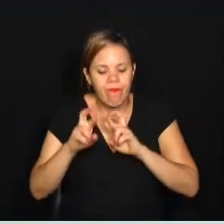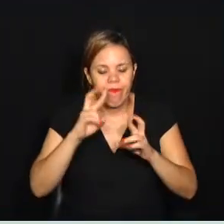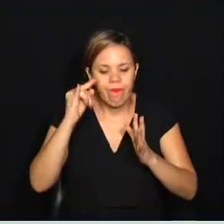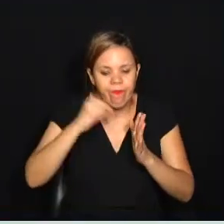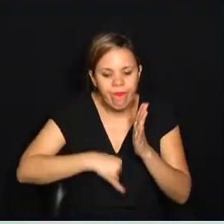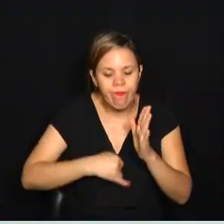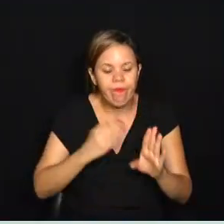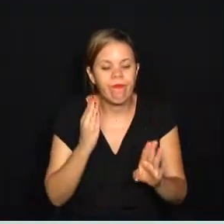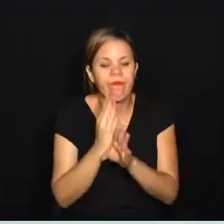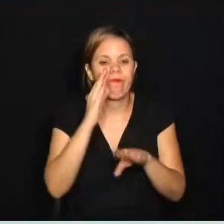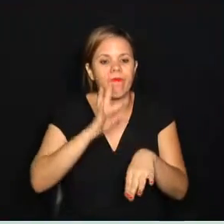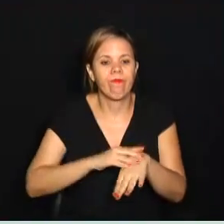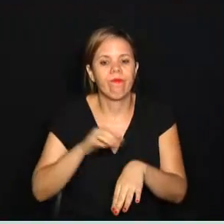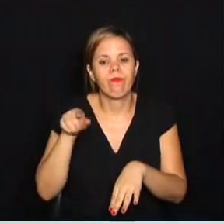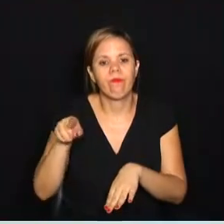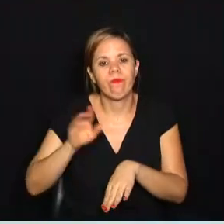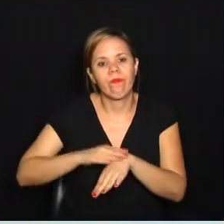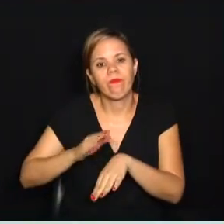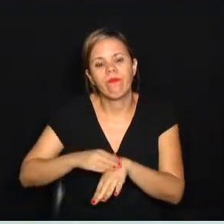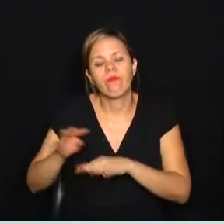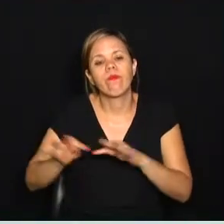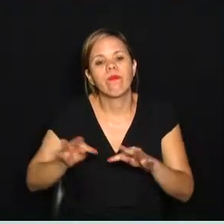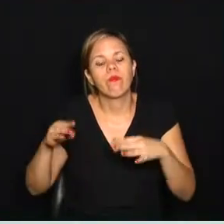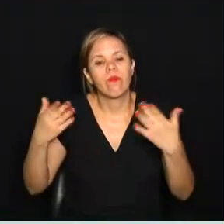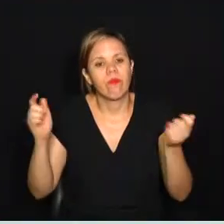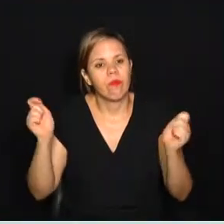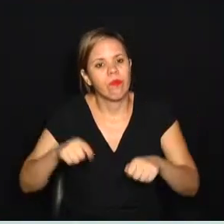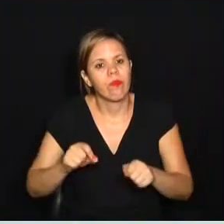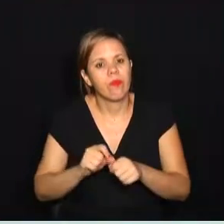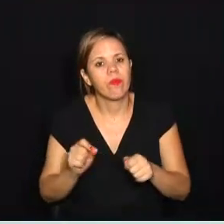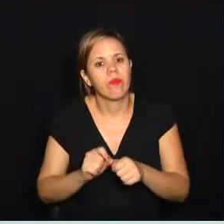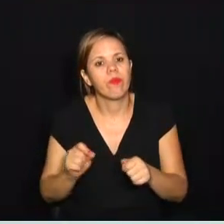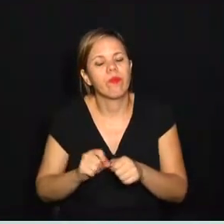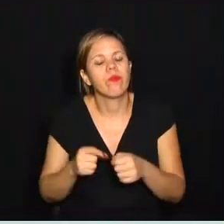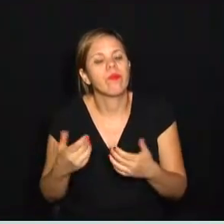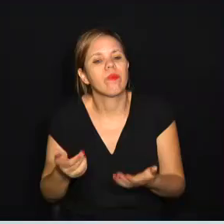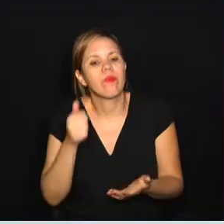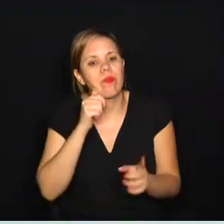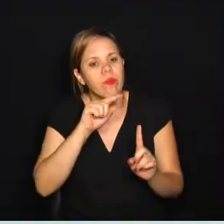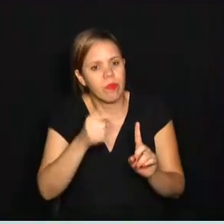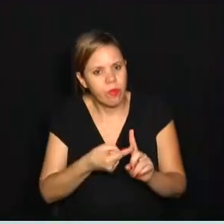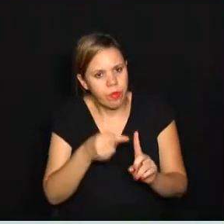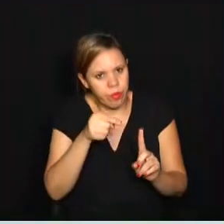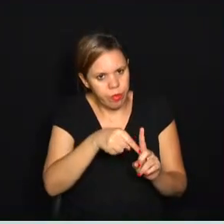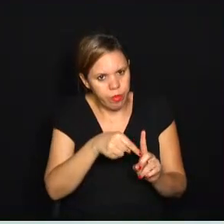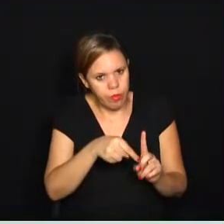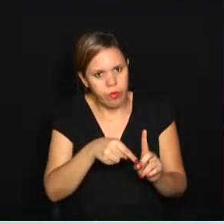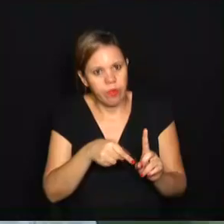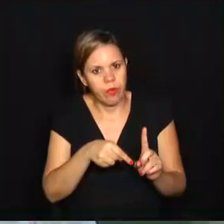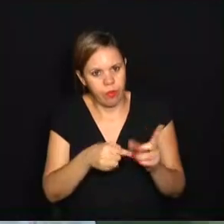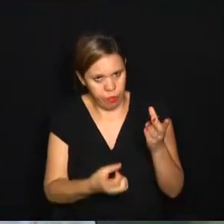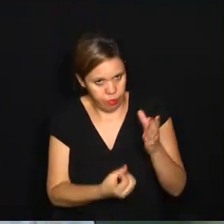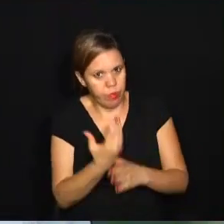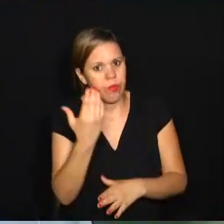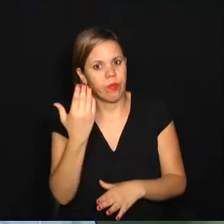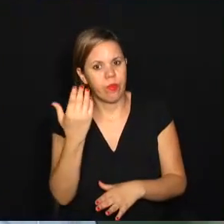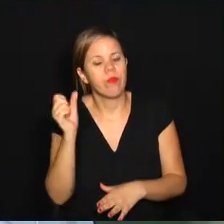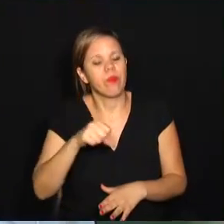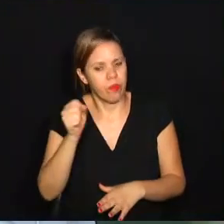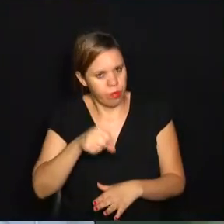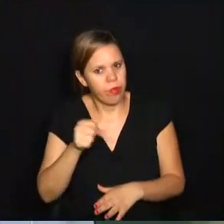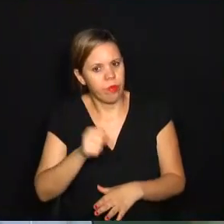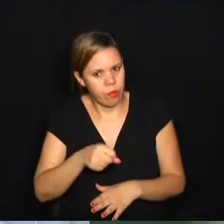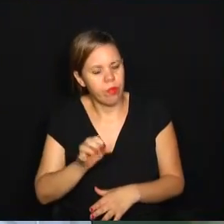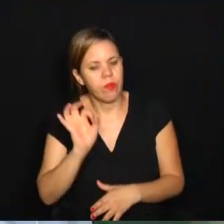com endometriose, um tratamento poderia fazer com que essa gravidez acontecesse? Sim,